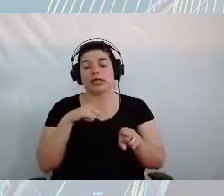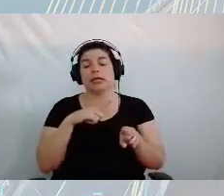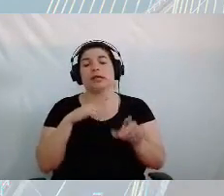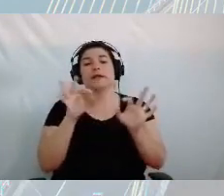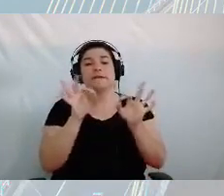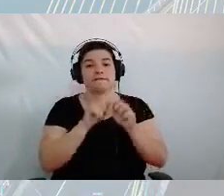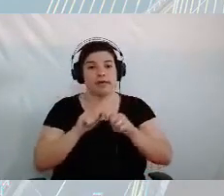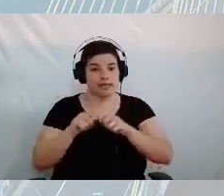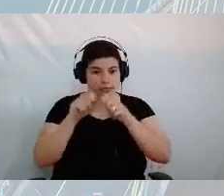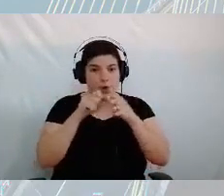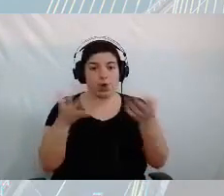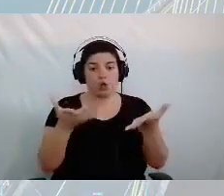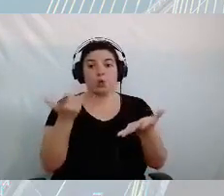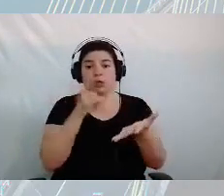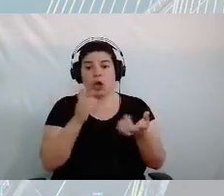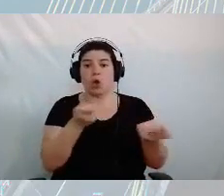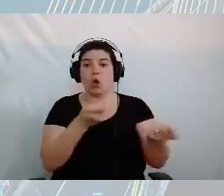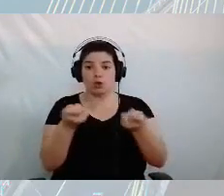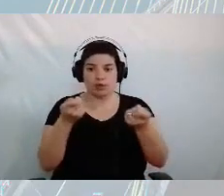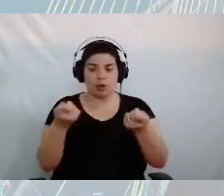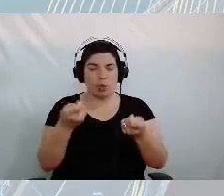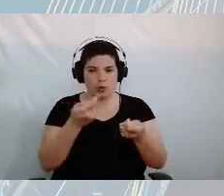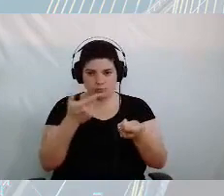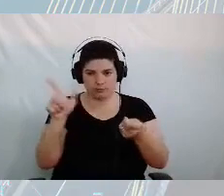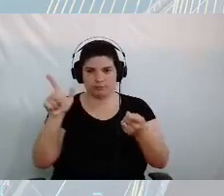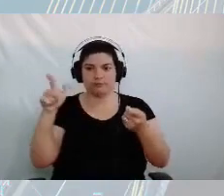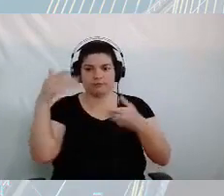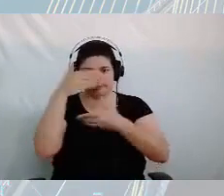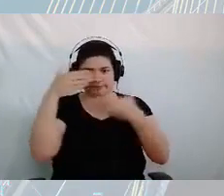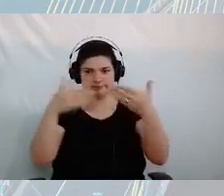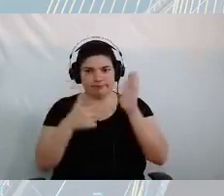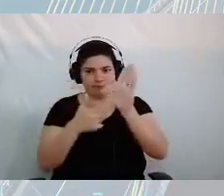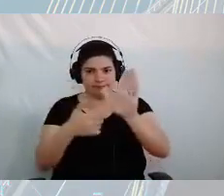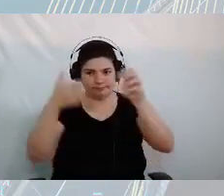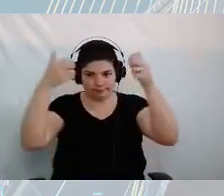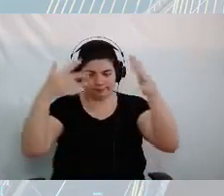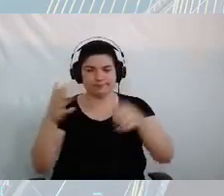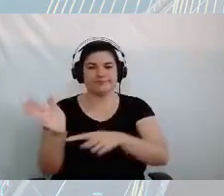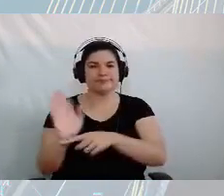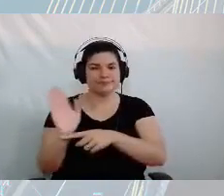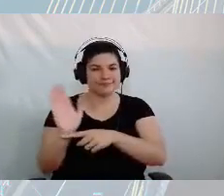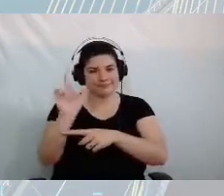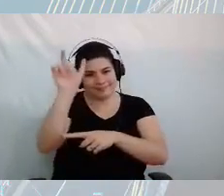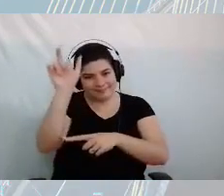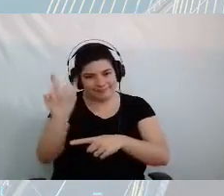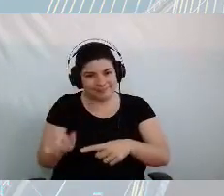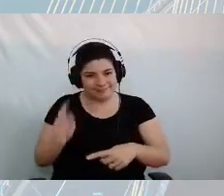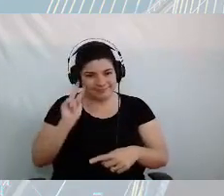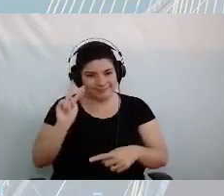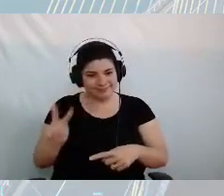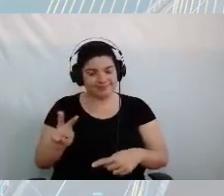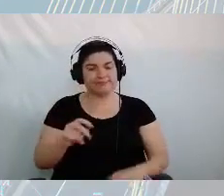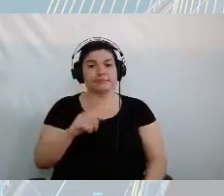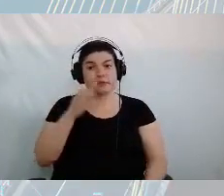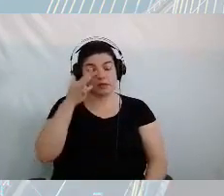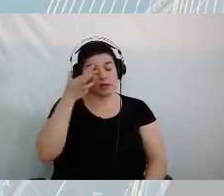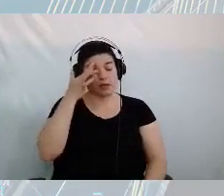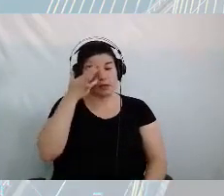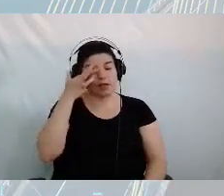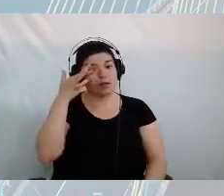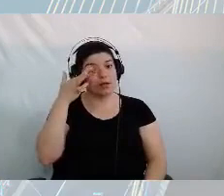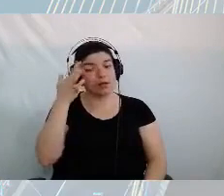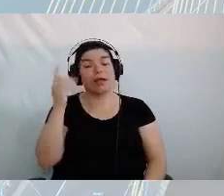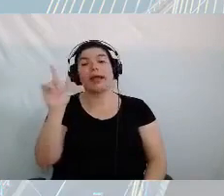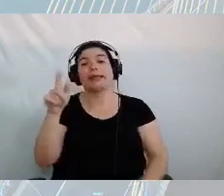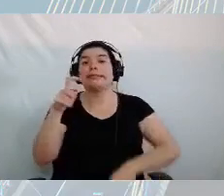possam controlar. Eu vou voltar no slide anterior e queria contar um pouco sobre aquele vídeo que rola ali no cantinho ali, ó. Aquele vídeo é um time-lapse de uma